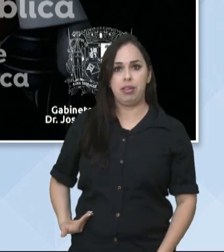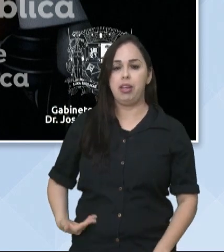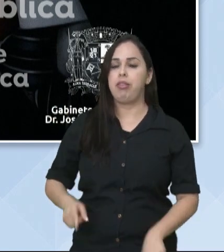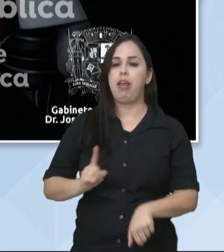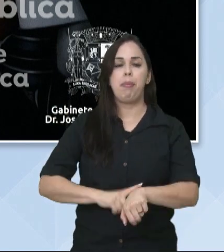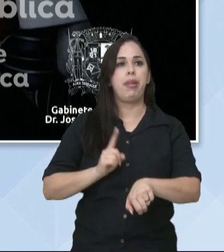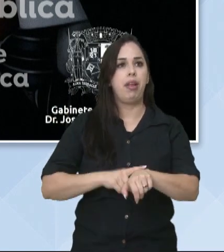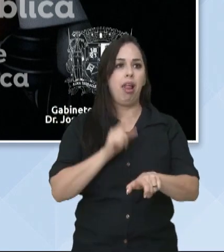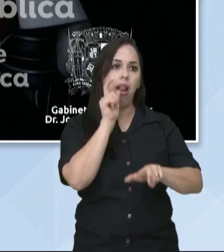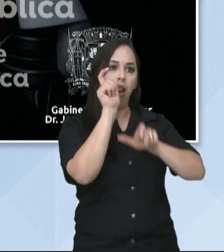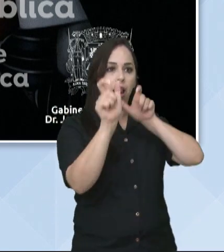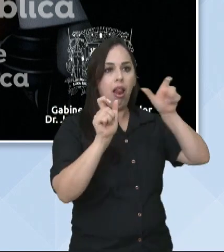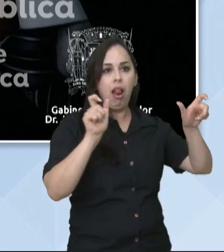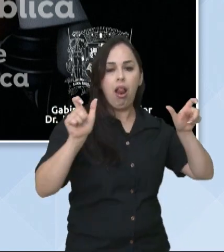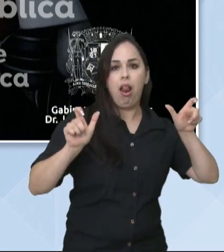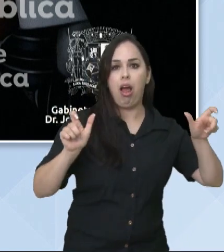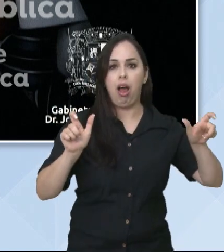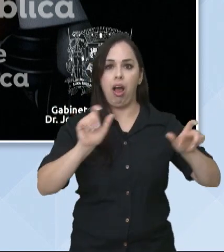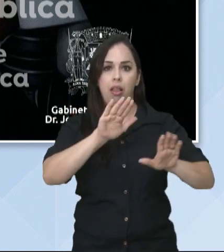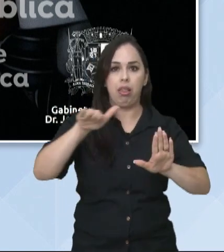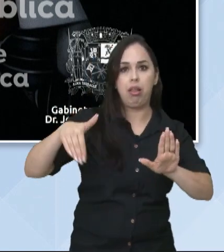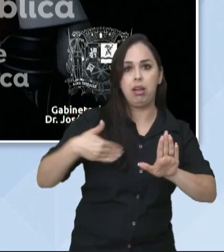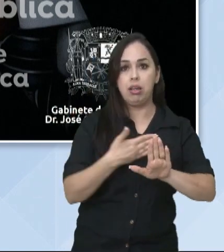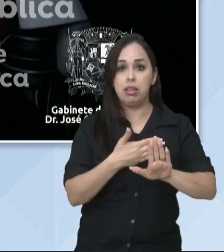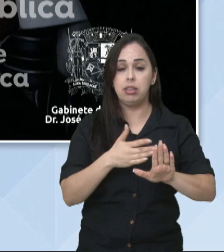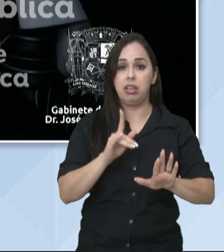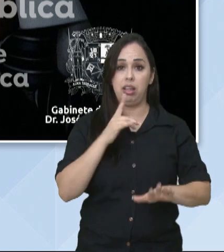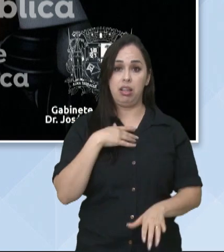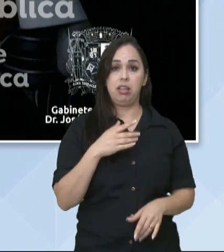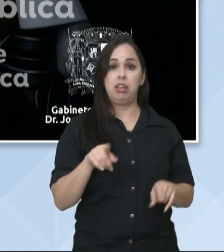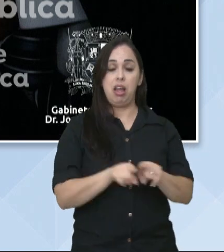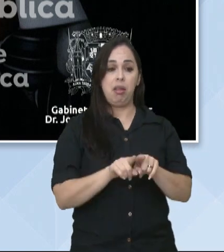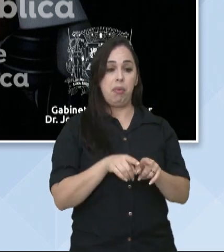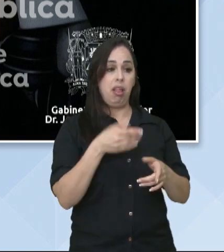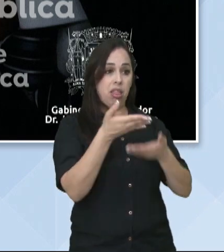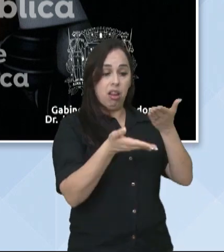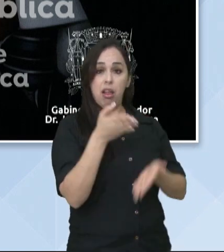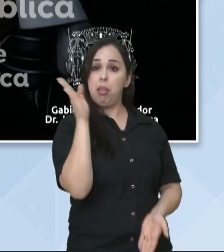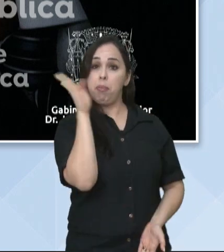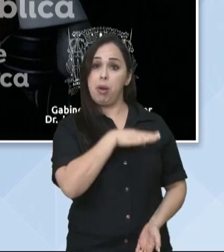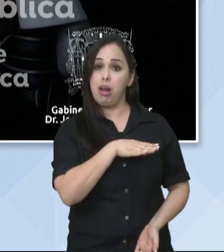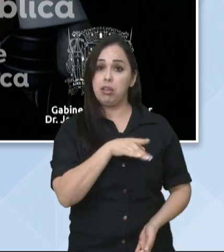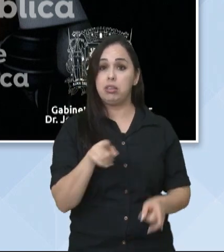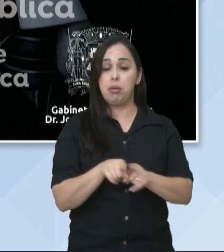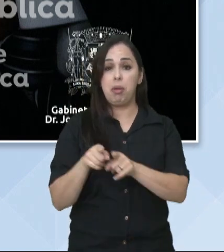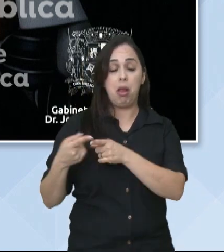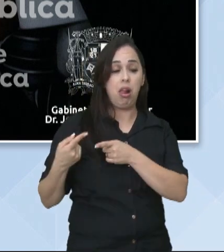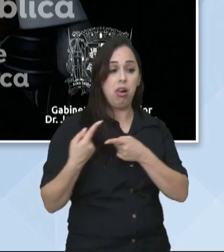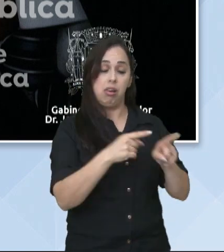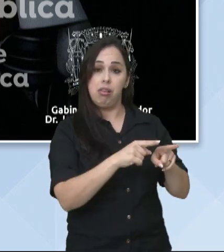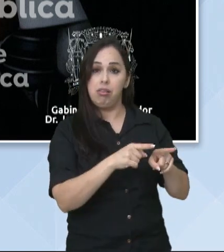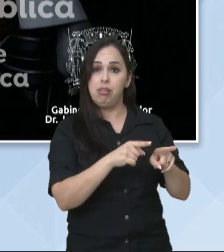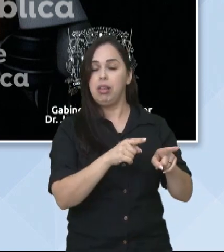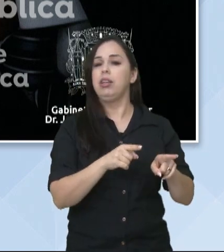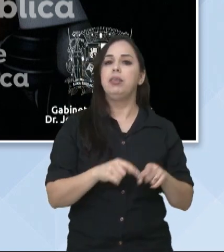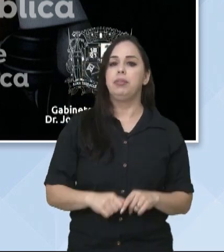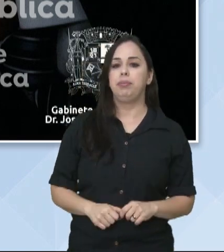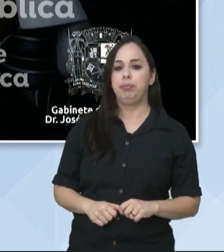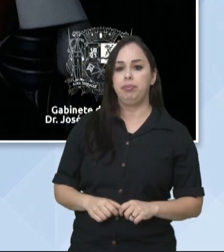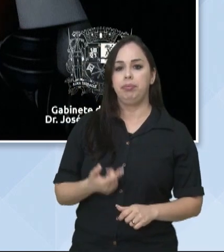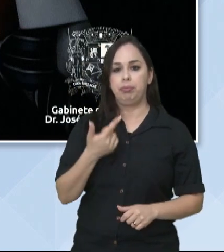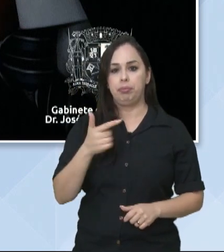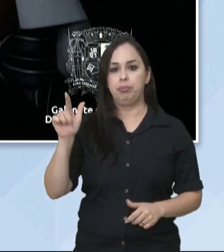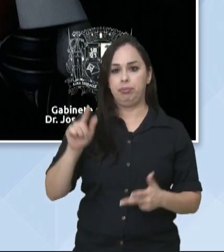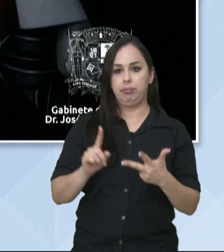todo falando em ideologia, e criticando e maltratando o partido adversário dele e todos os adversários dele.